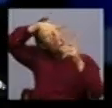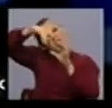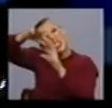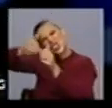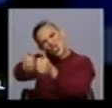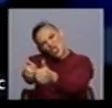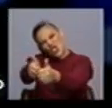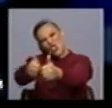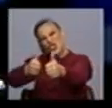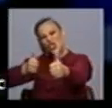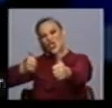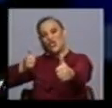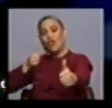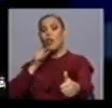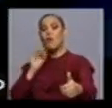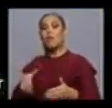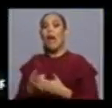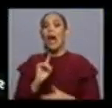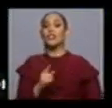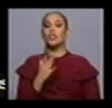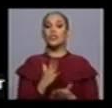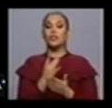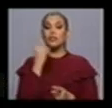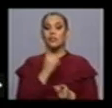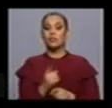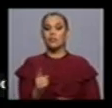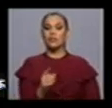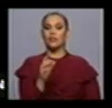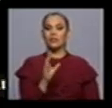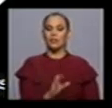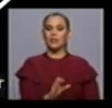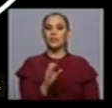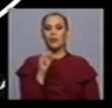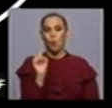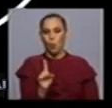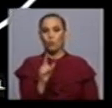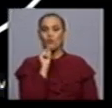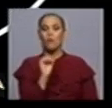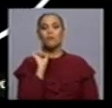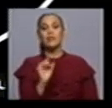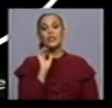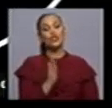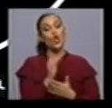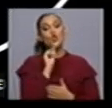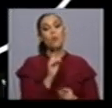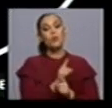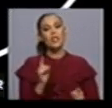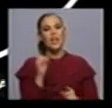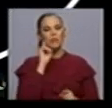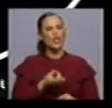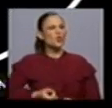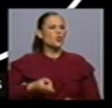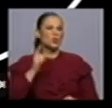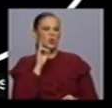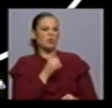Esta galáxia tem um nome muito interessante, só vamos dizer uma vez, Cosmos Aztec 1. E vamos ficar por aí, pelo nome, porque o nome é o menos importante. O mais importante é isto que